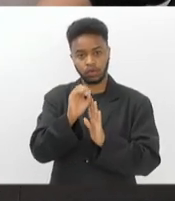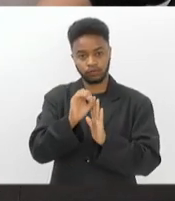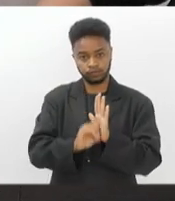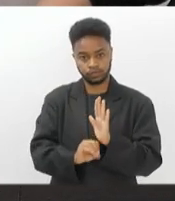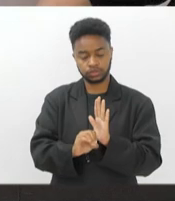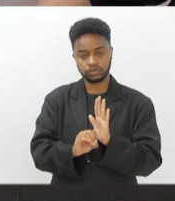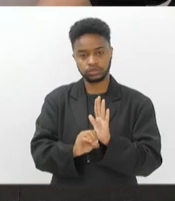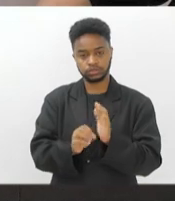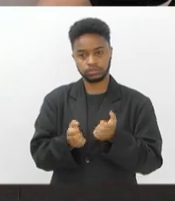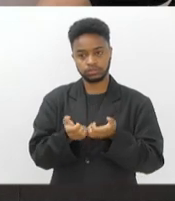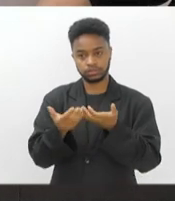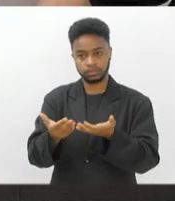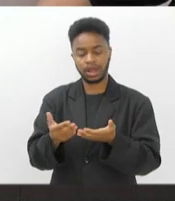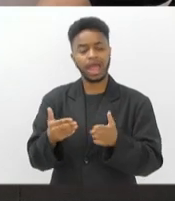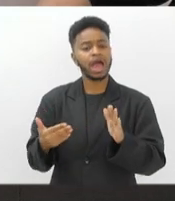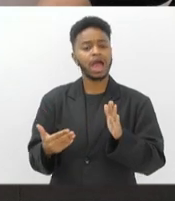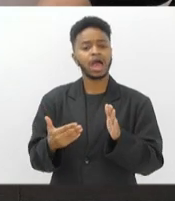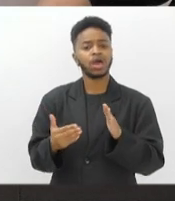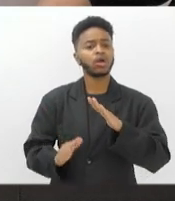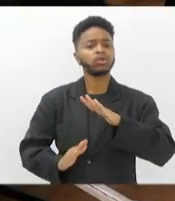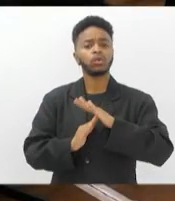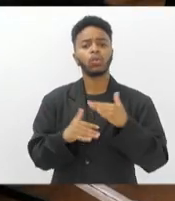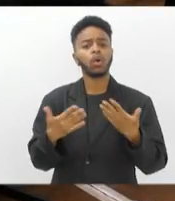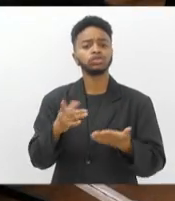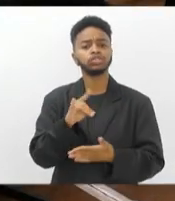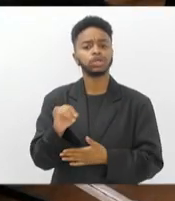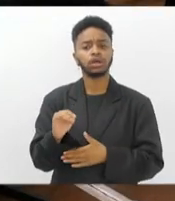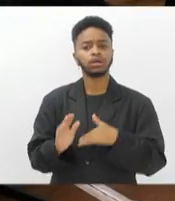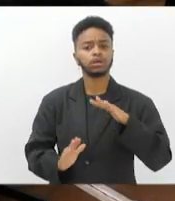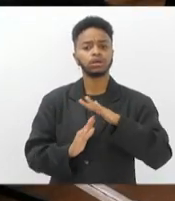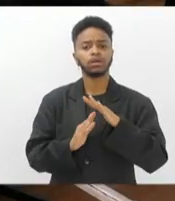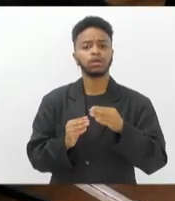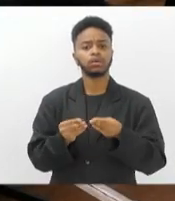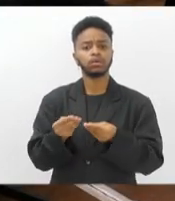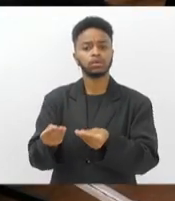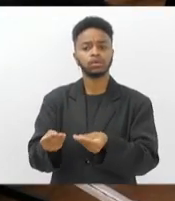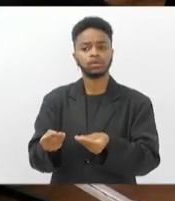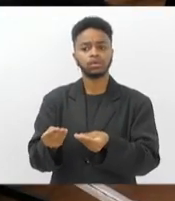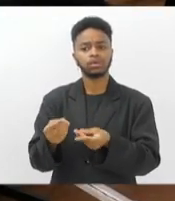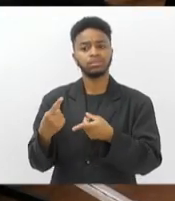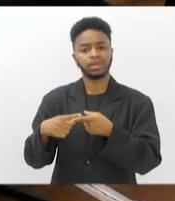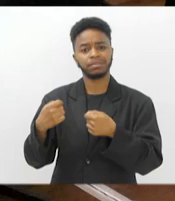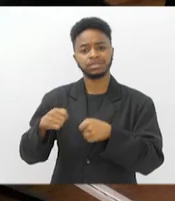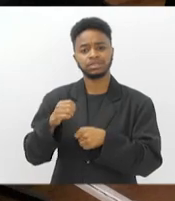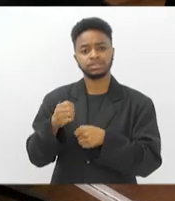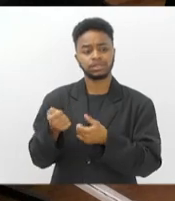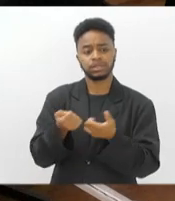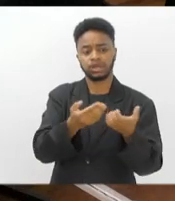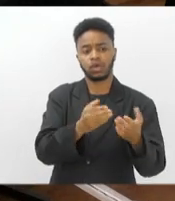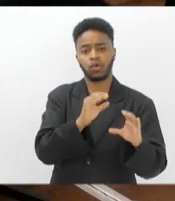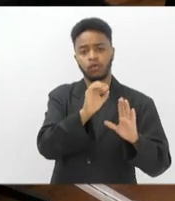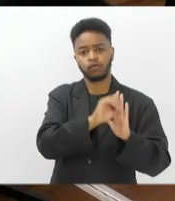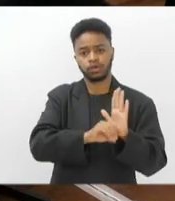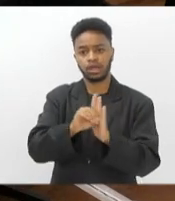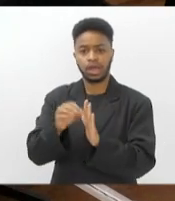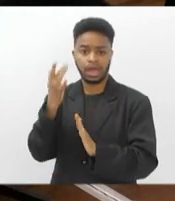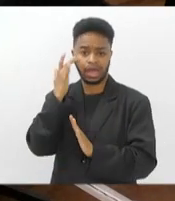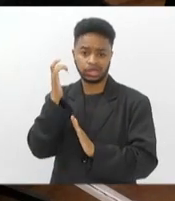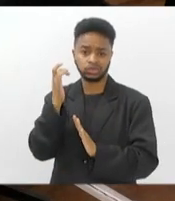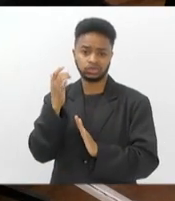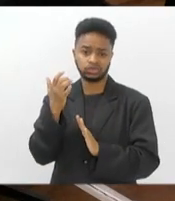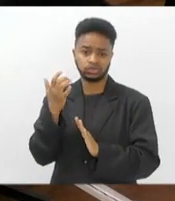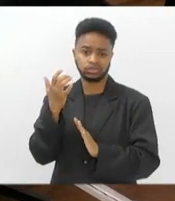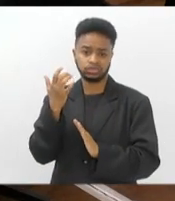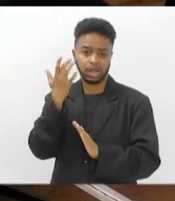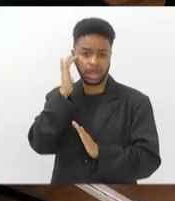comissão até quando presidente que é para enviar até porque você vai ter que mandar o Ofício convocar eu acho que até amanhã né Eu acho que